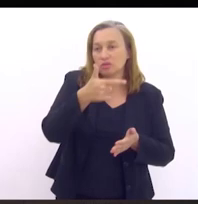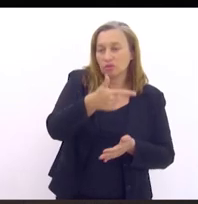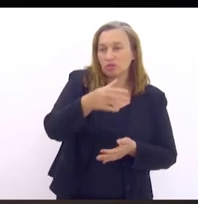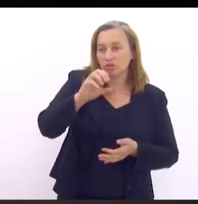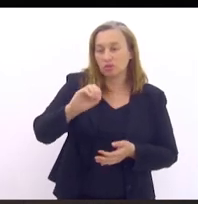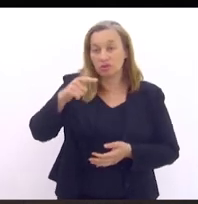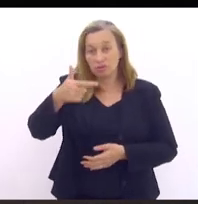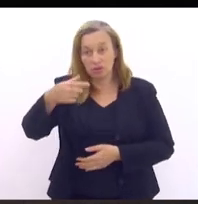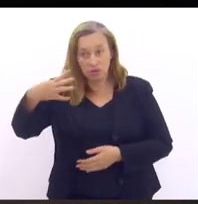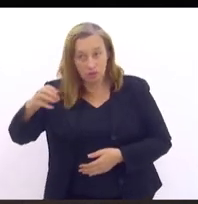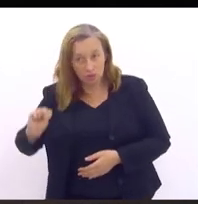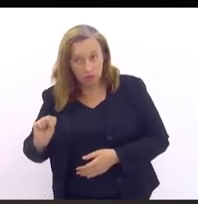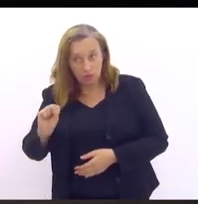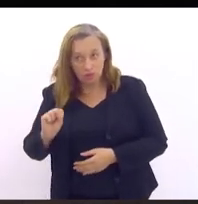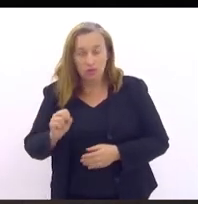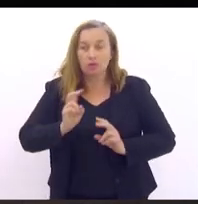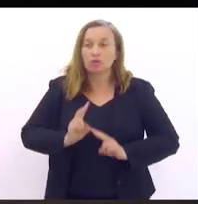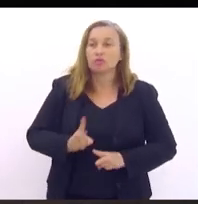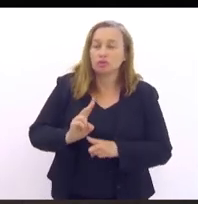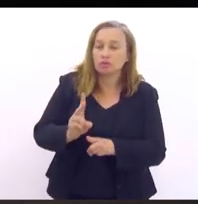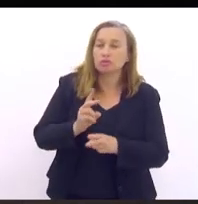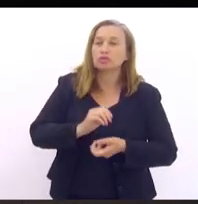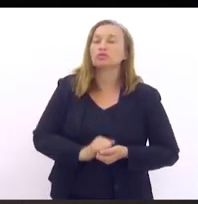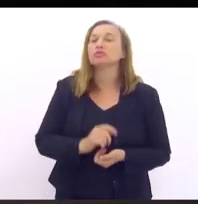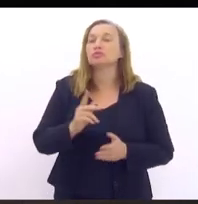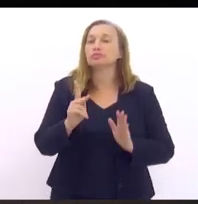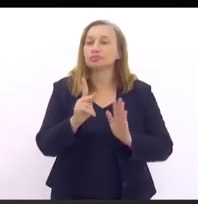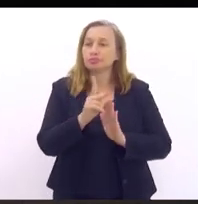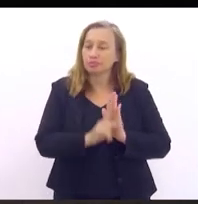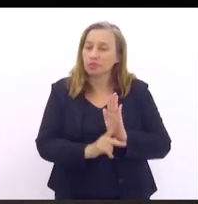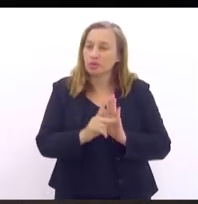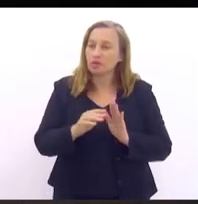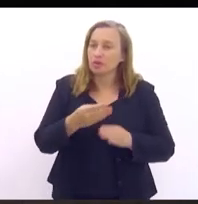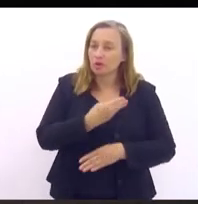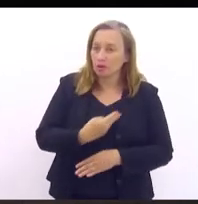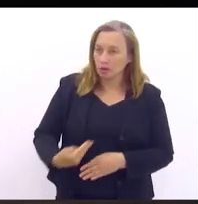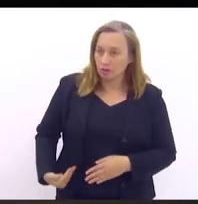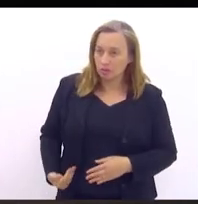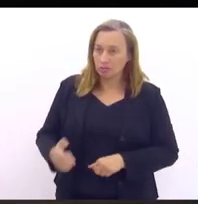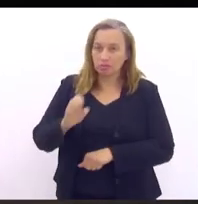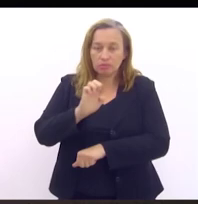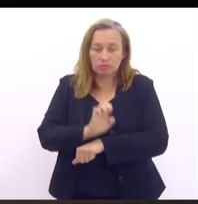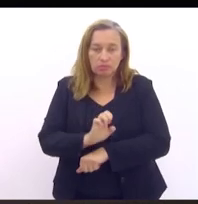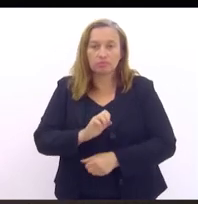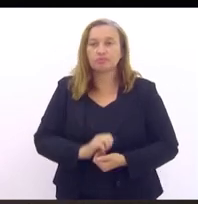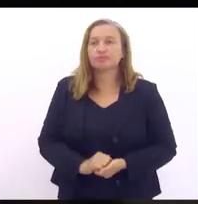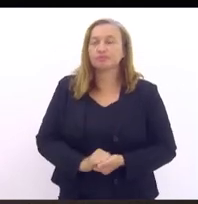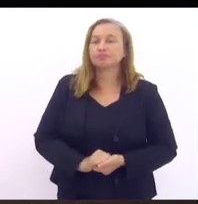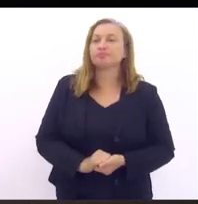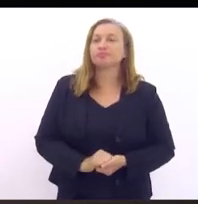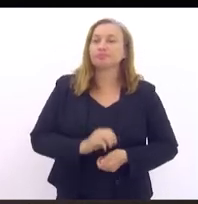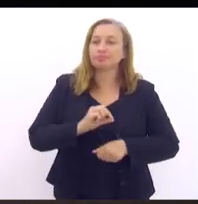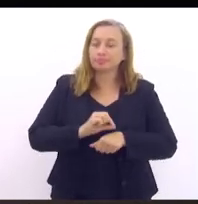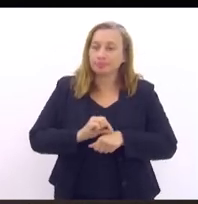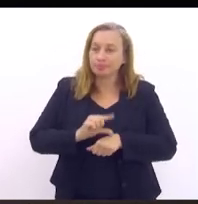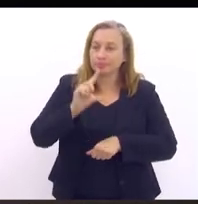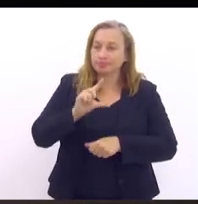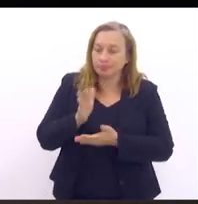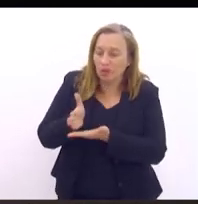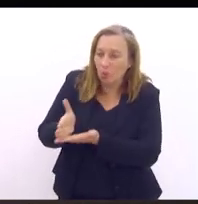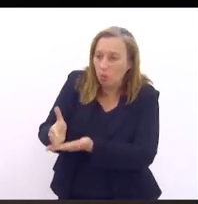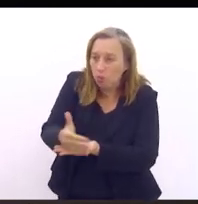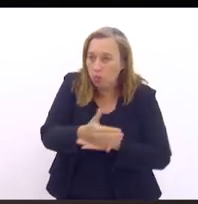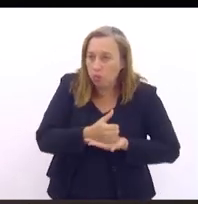Ou seja, continuando na justificativa do projeto, os governos estaduais que aumentarem a arrecadação